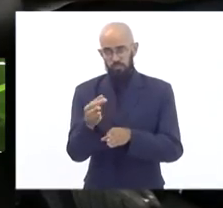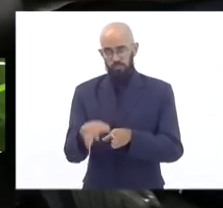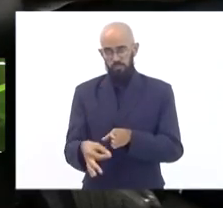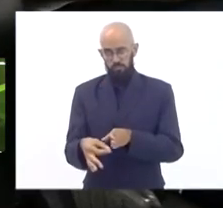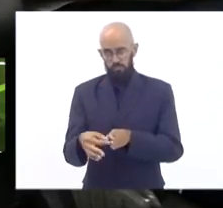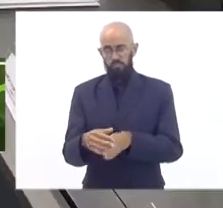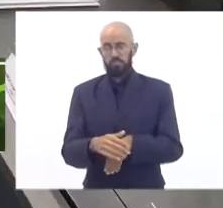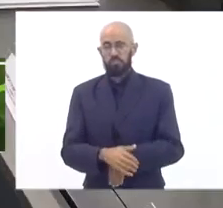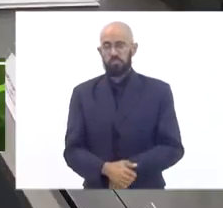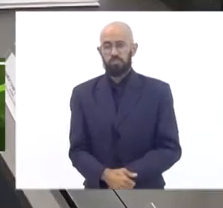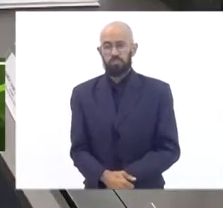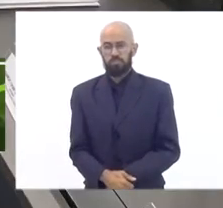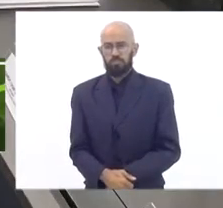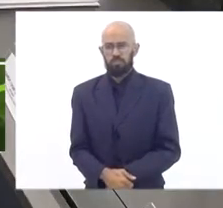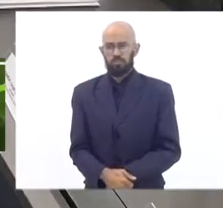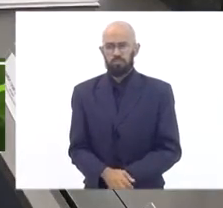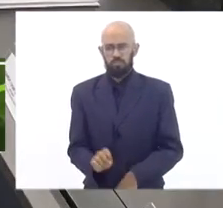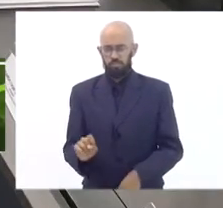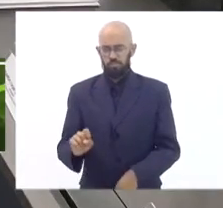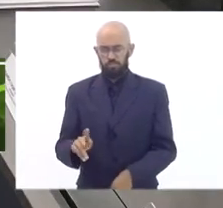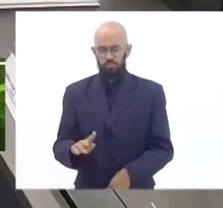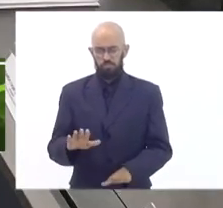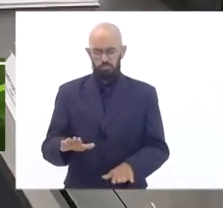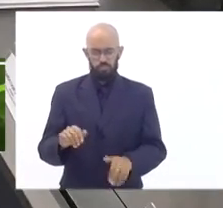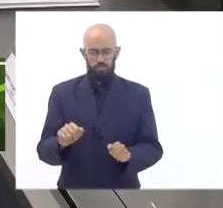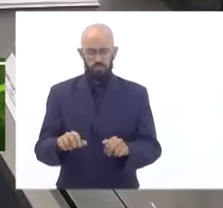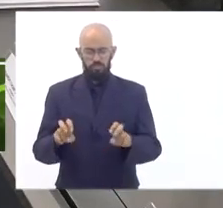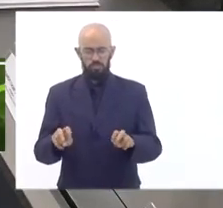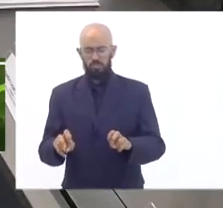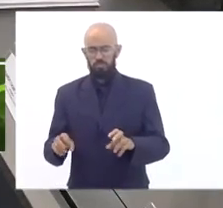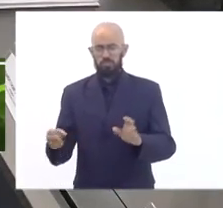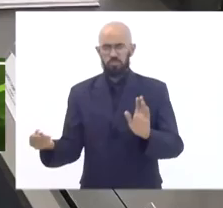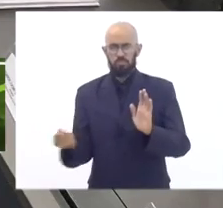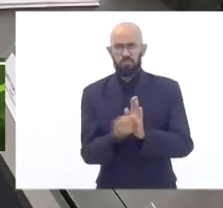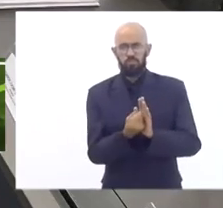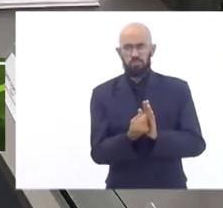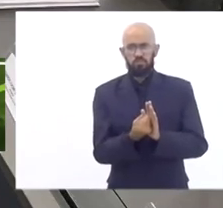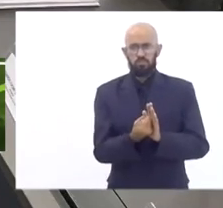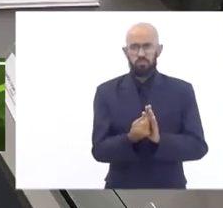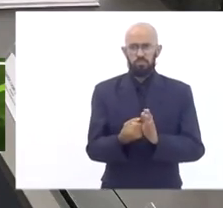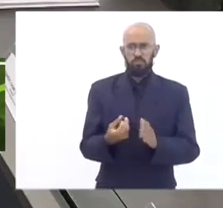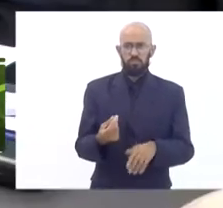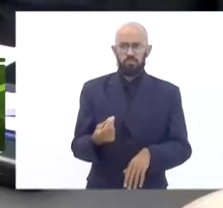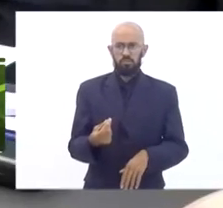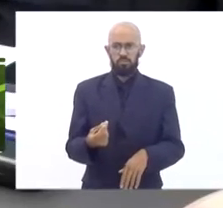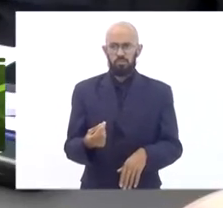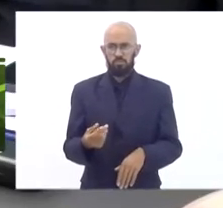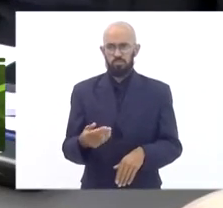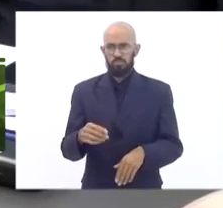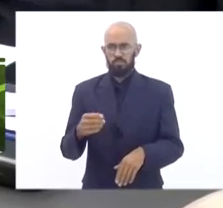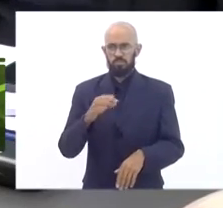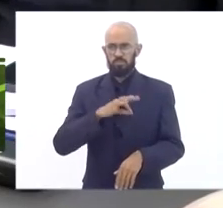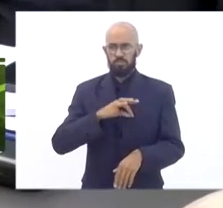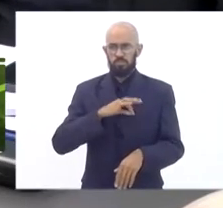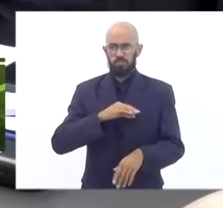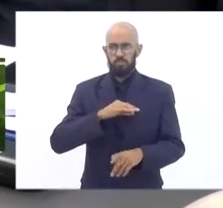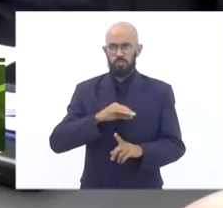Agora, sobre o impacto da tarifa na renda média do usuário